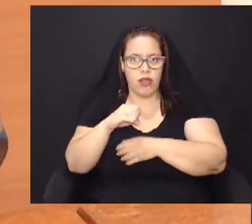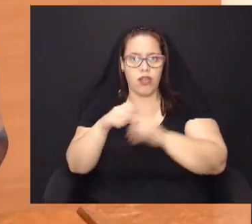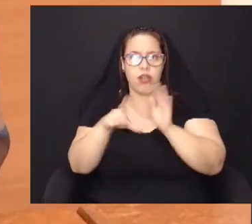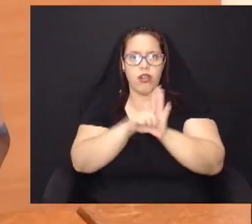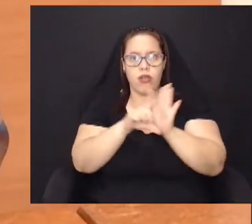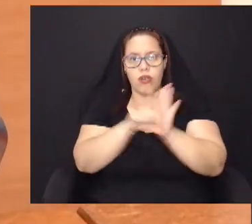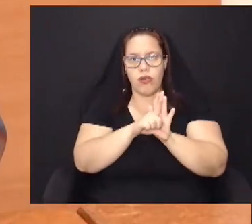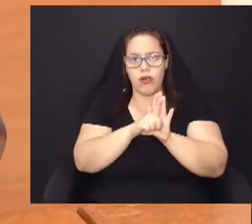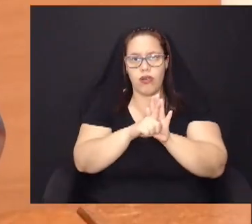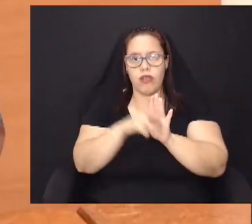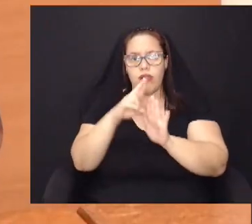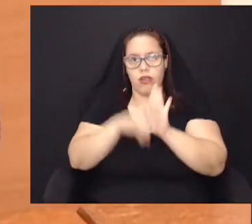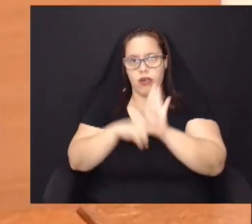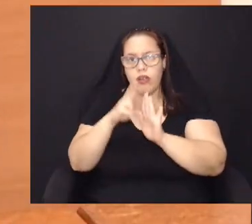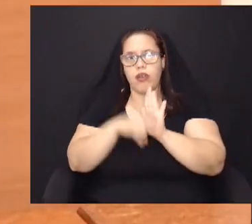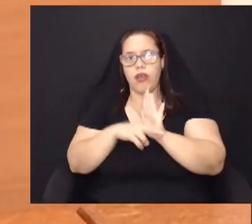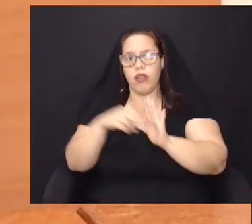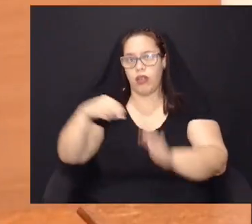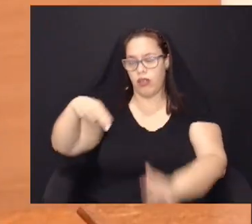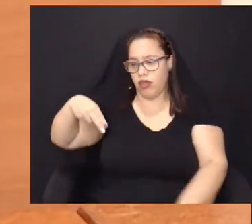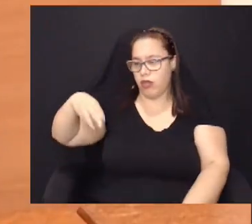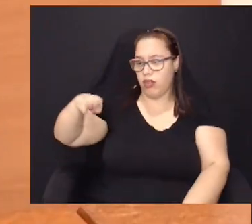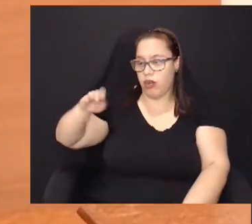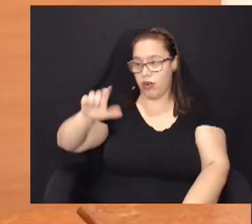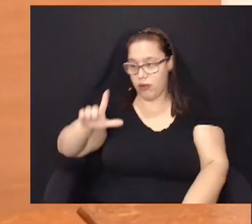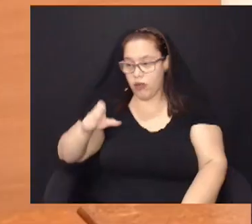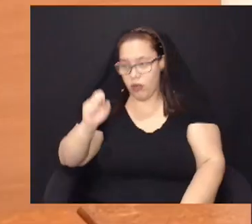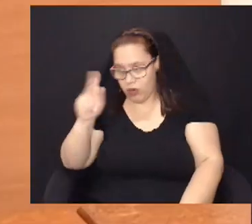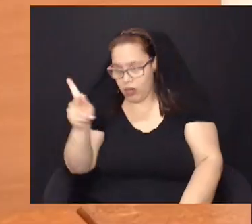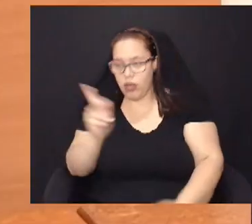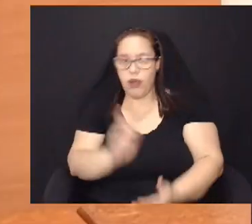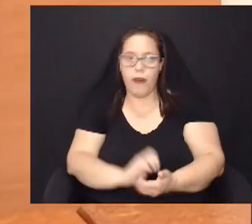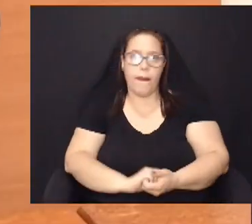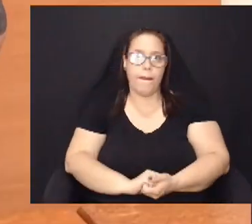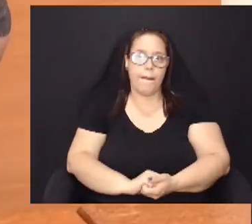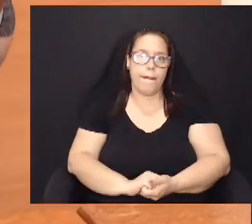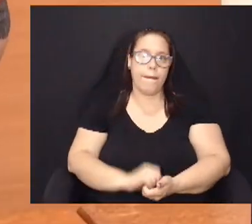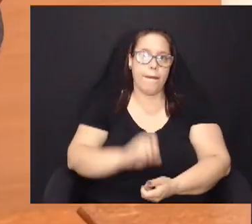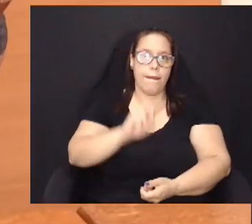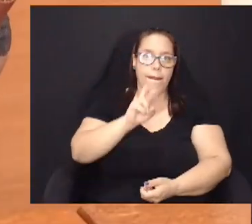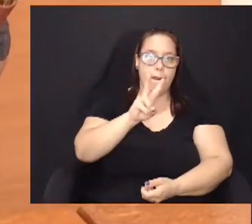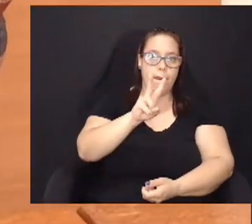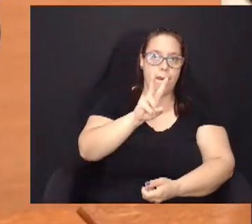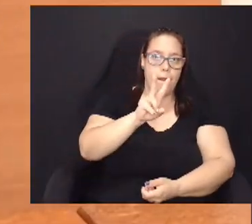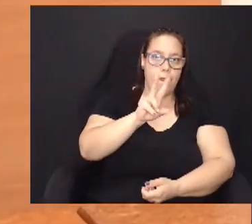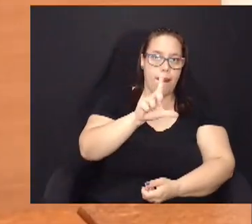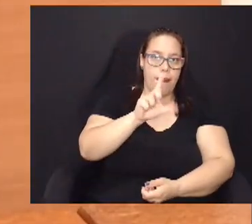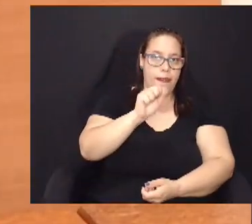uma norma, uma NBR. Tá ok? Vlad. Respondido?